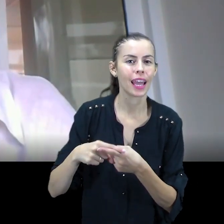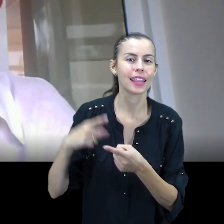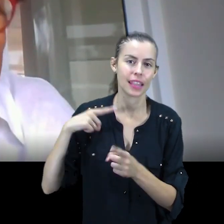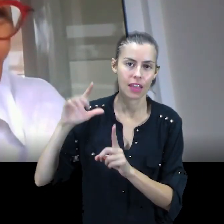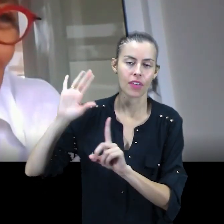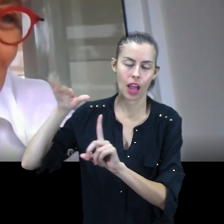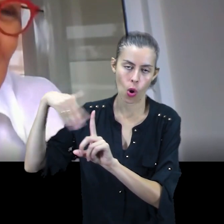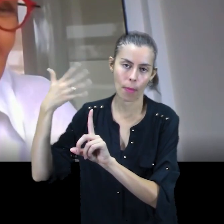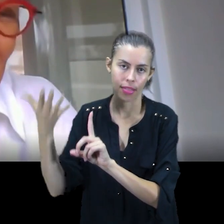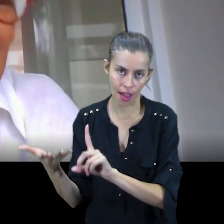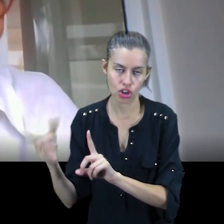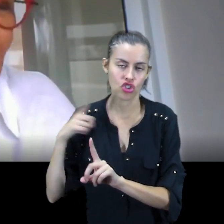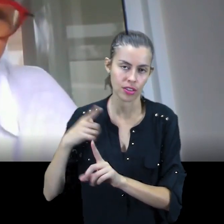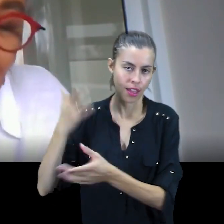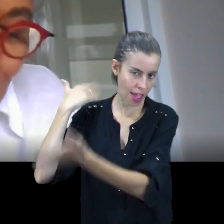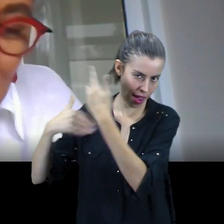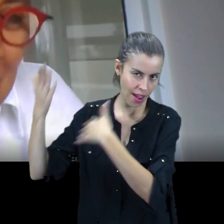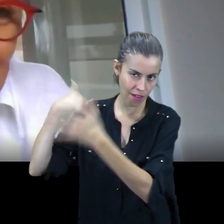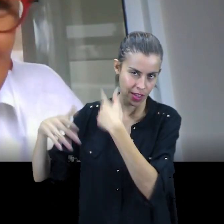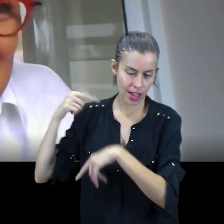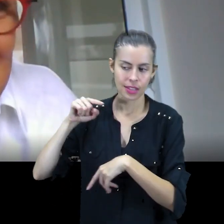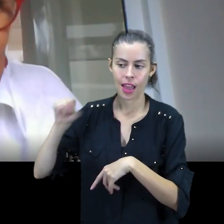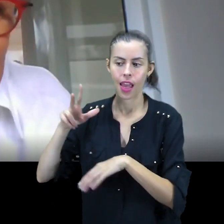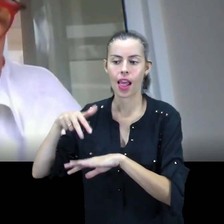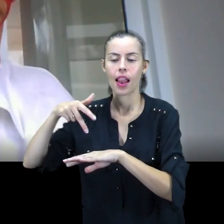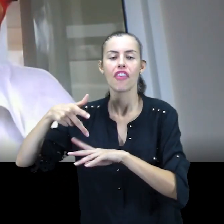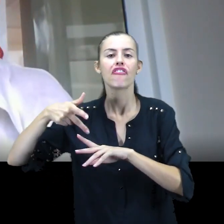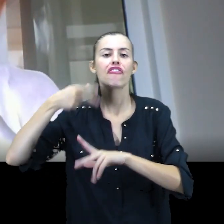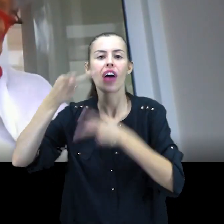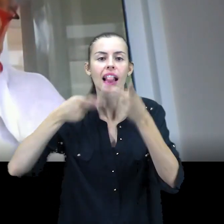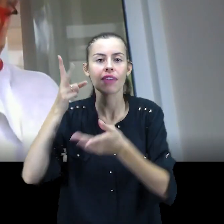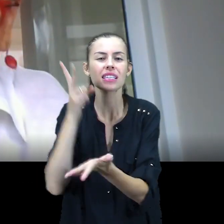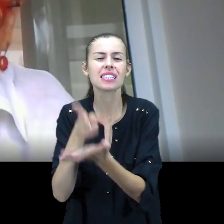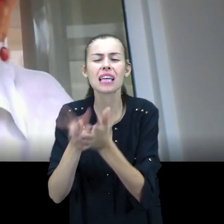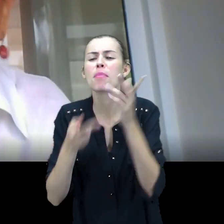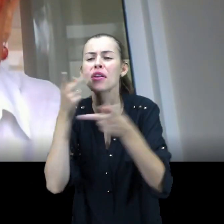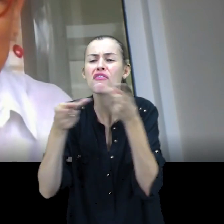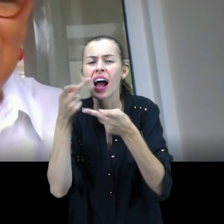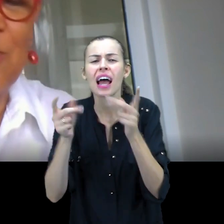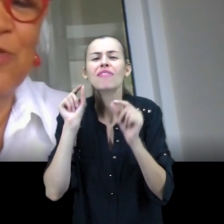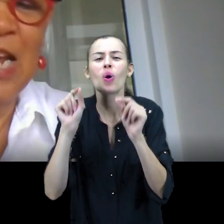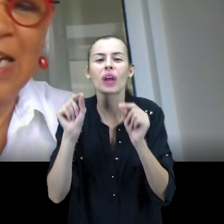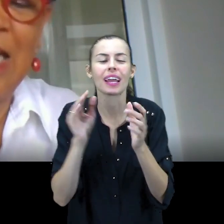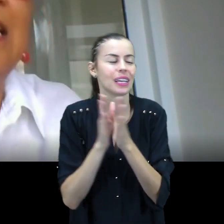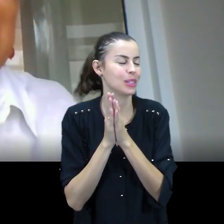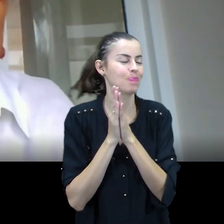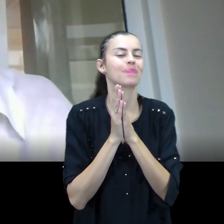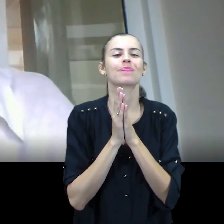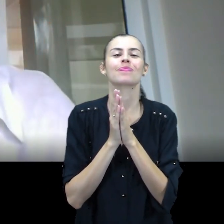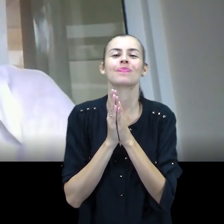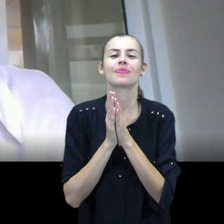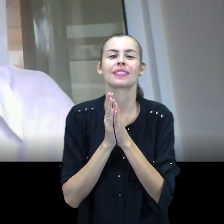clínica versus, e eu acho que hoje ele não traria mais esse versus, e ele também não trazia esse versus,